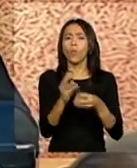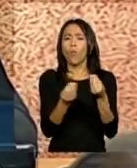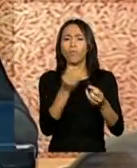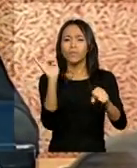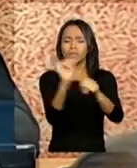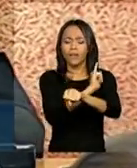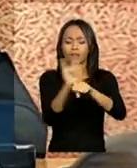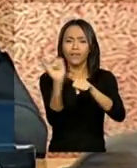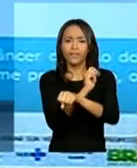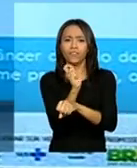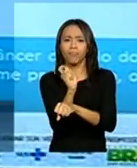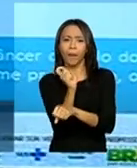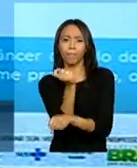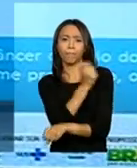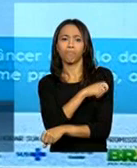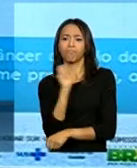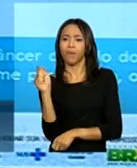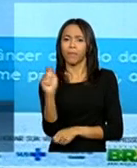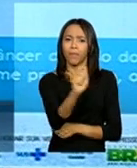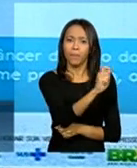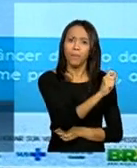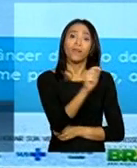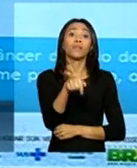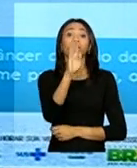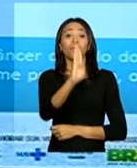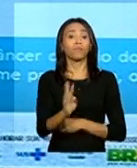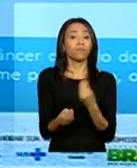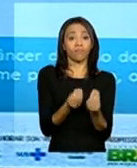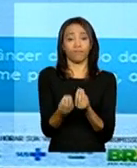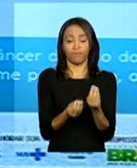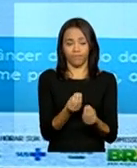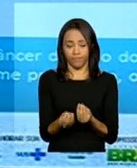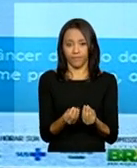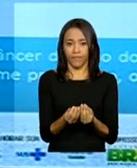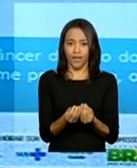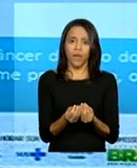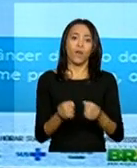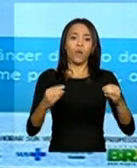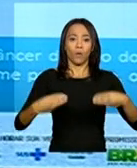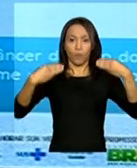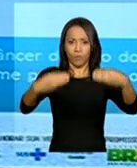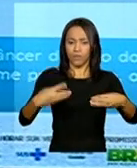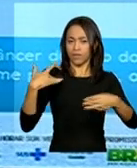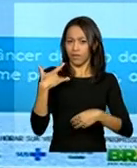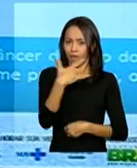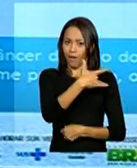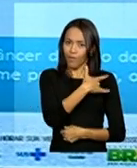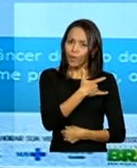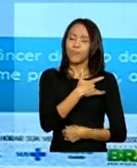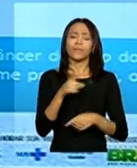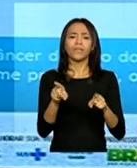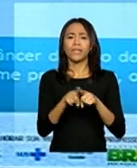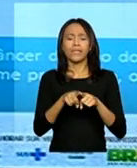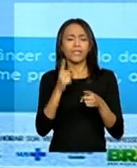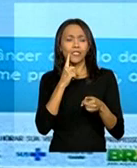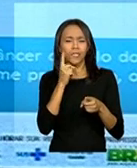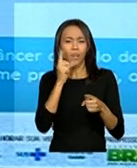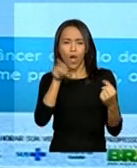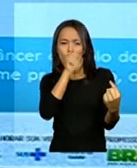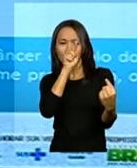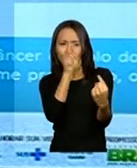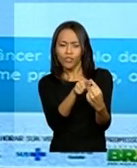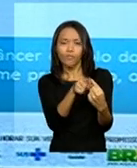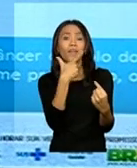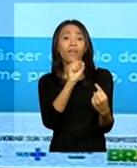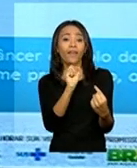vacinação eh contra o HPV no Brasil eh o Ministério da Saúde definiu como a população alvo